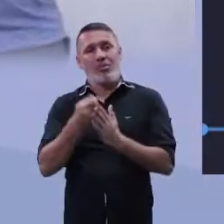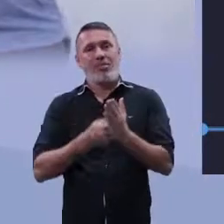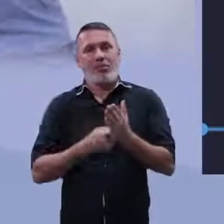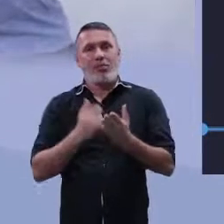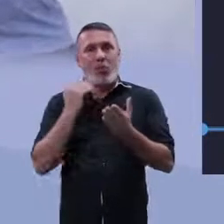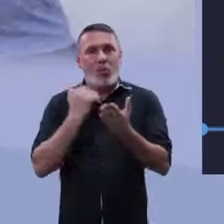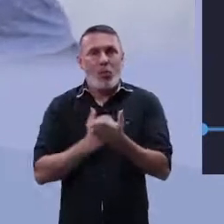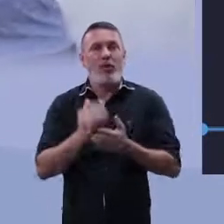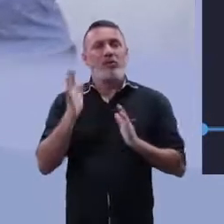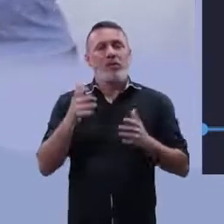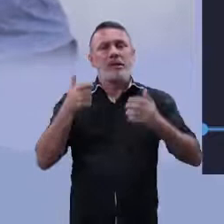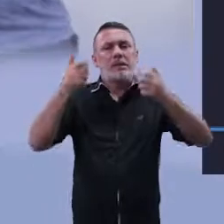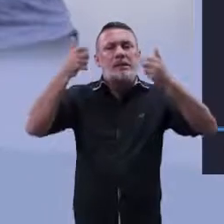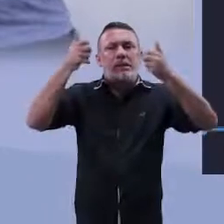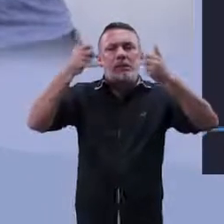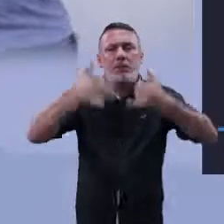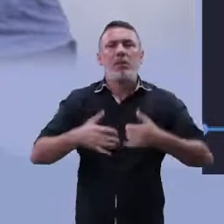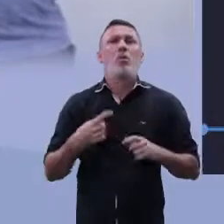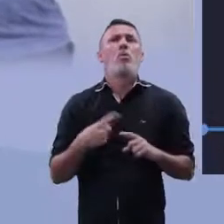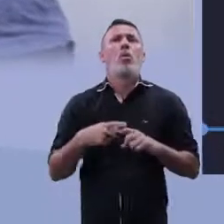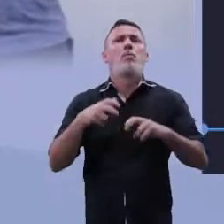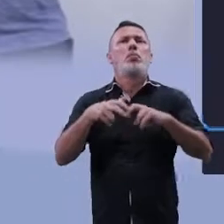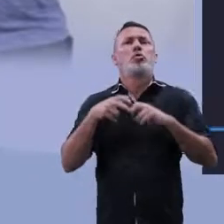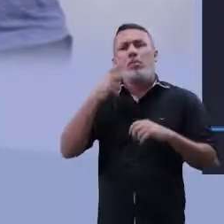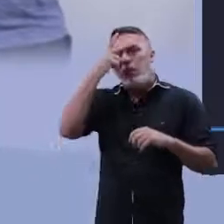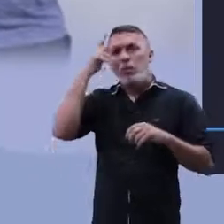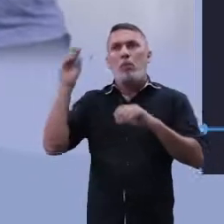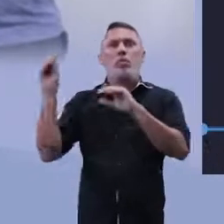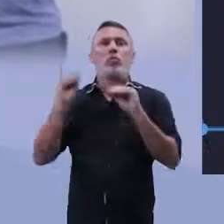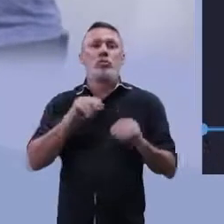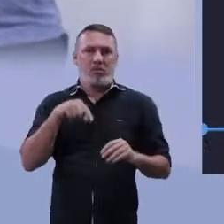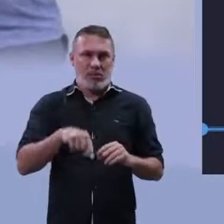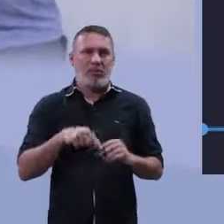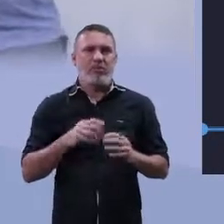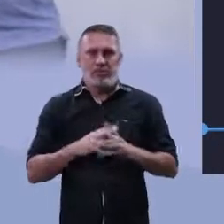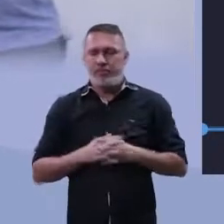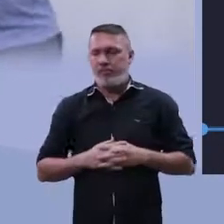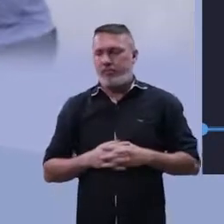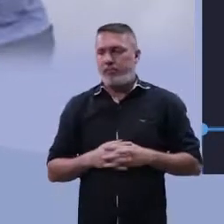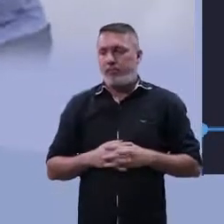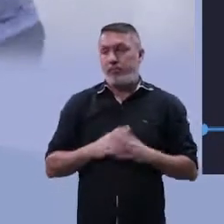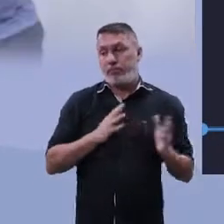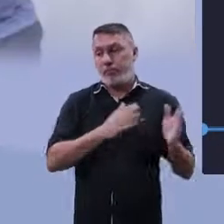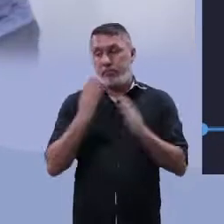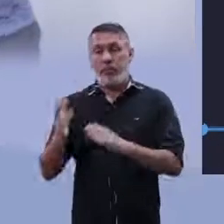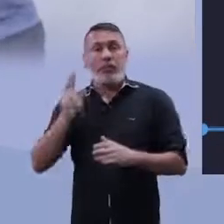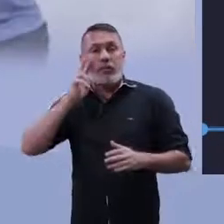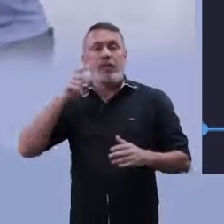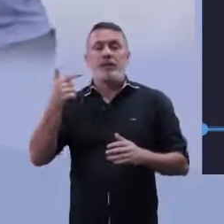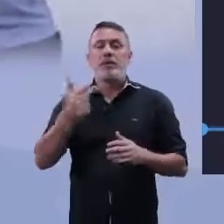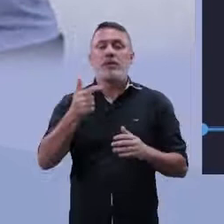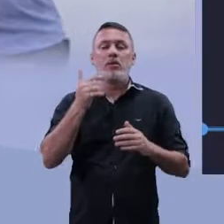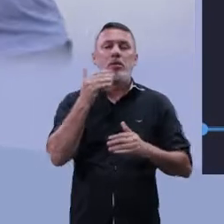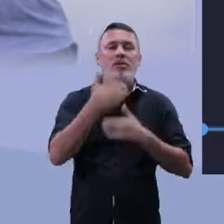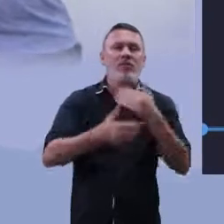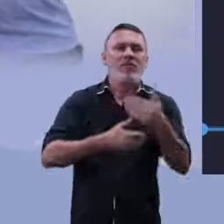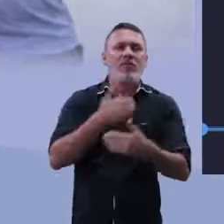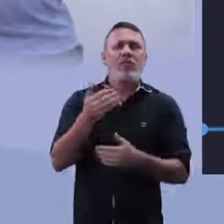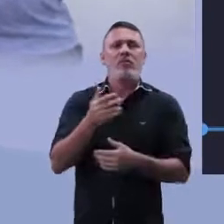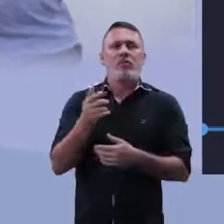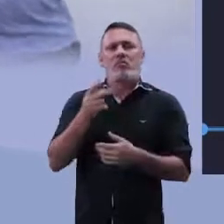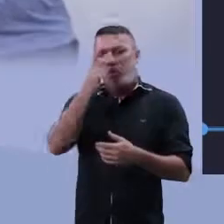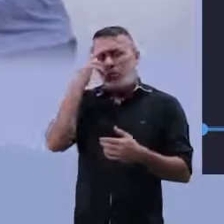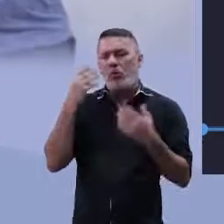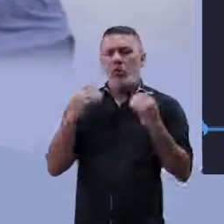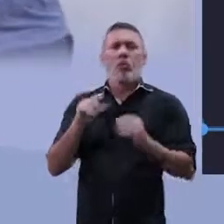começou a mostrar, mais ou menos, explicar o motivo, né? Agora, olha só. O que nós temos no segundo